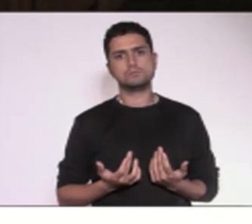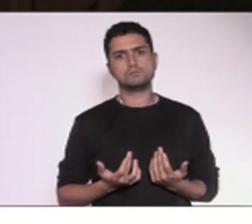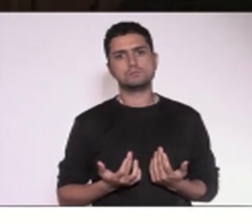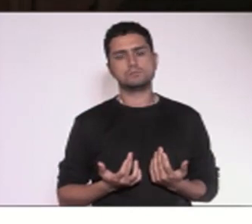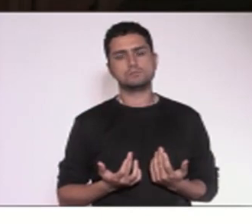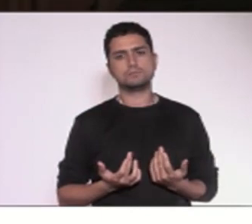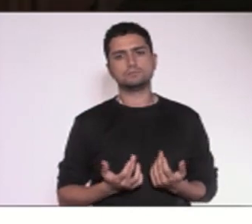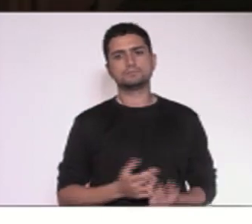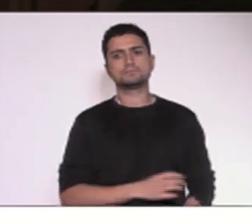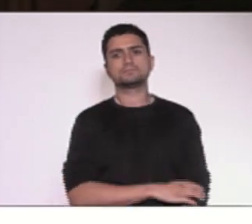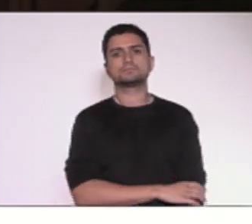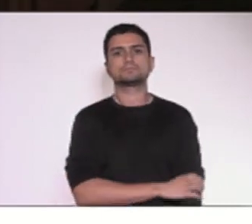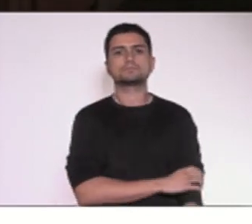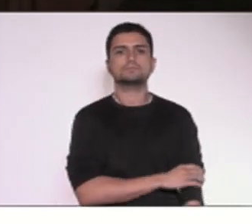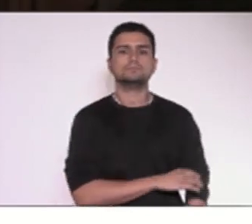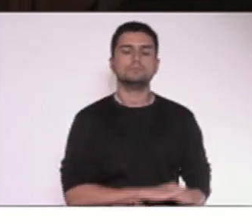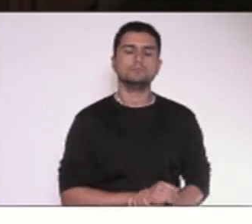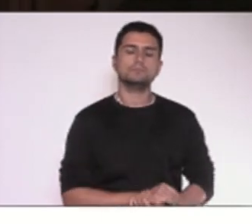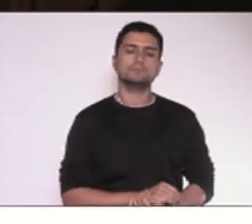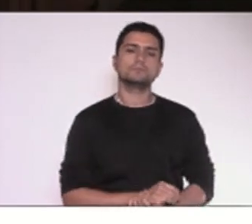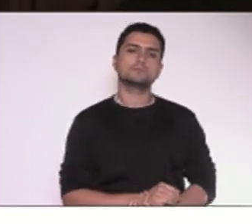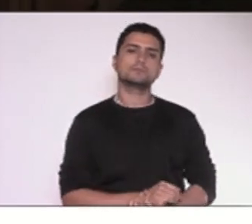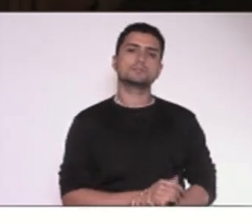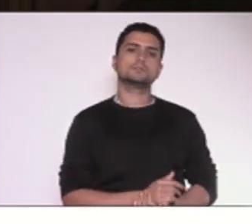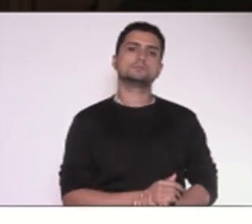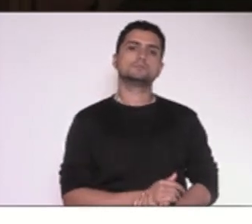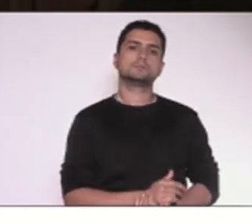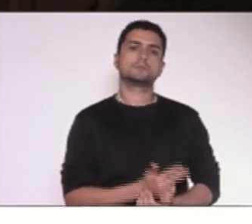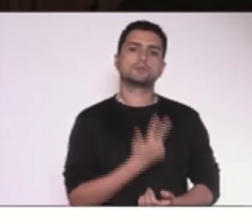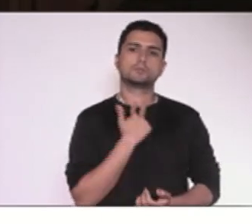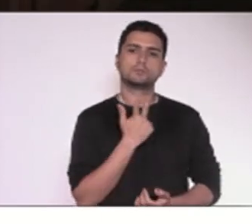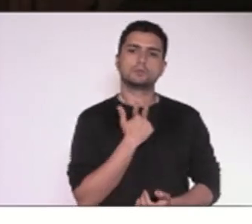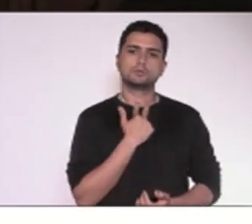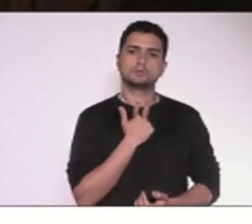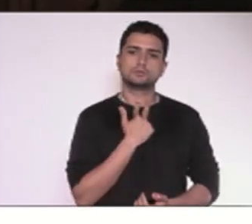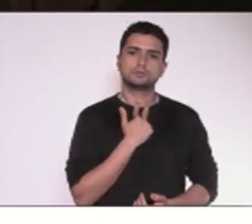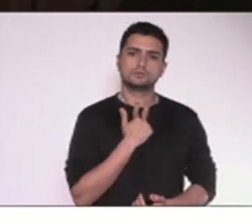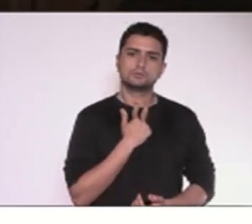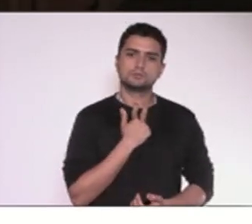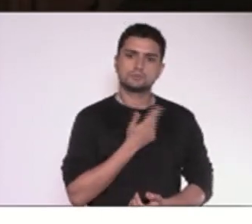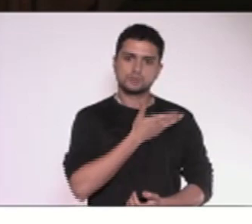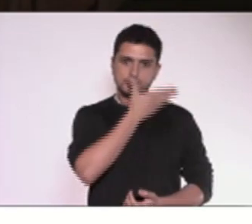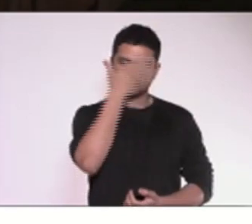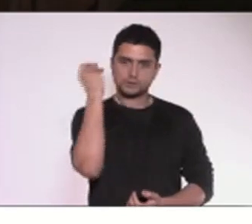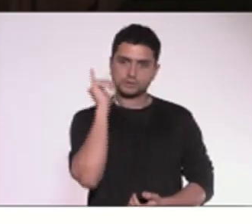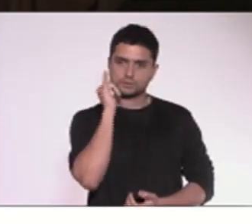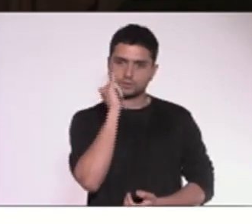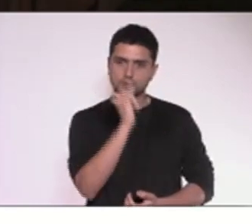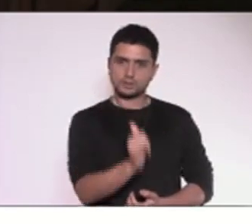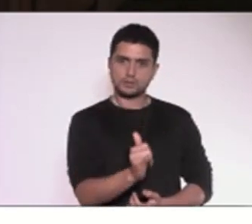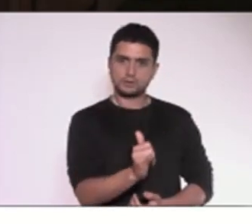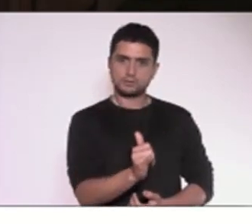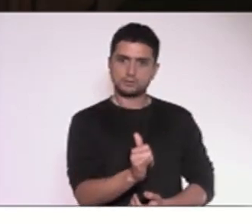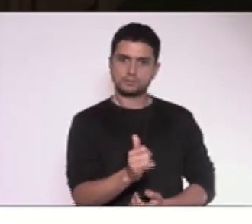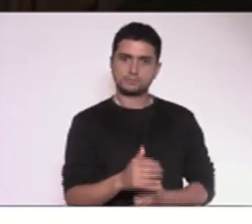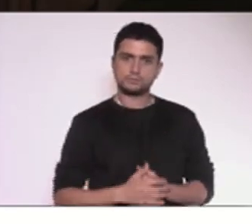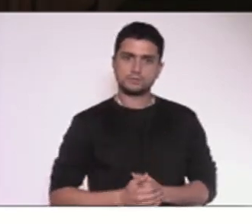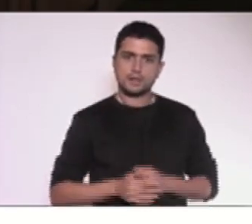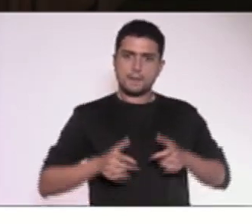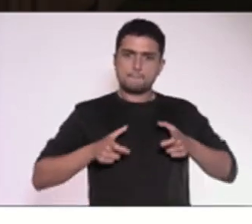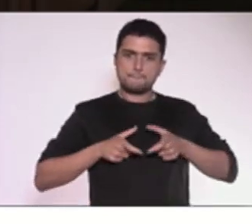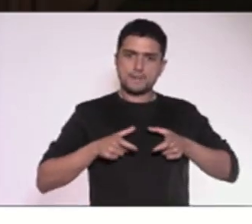Não poderia deixar, doutora Carmen, de, nesta oportunidade, consagrar a sua